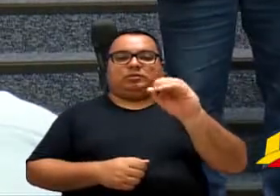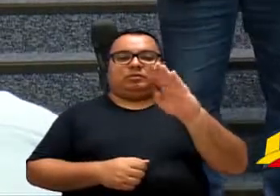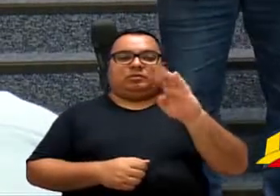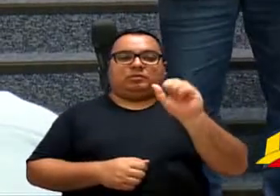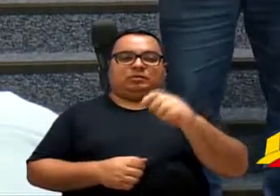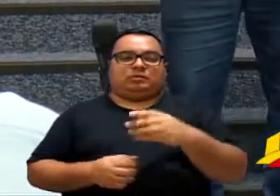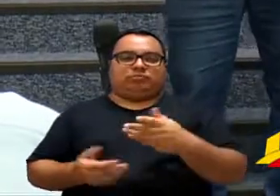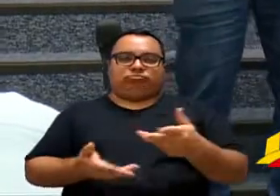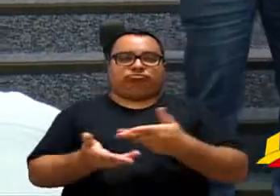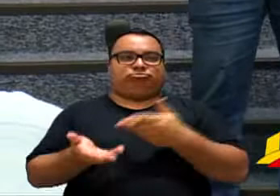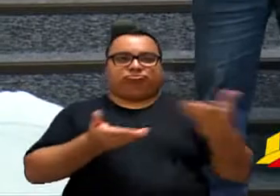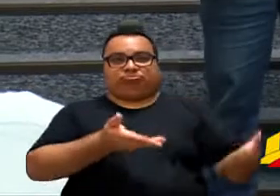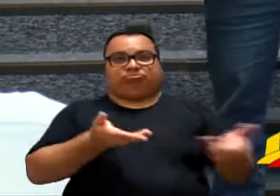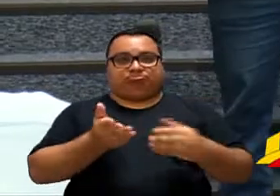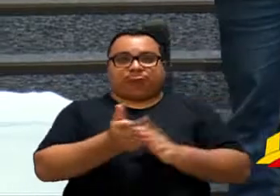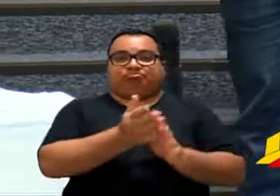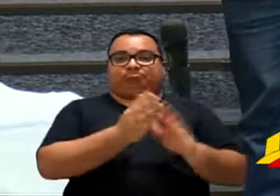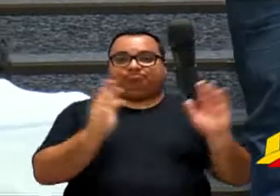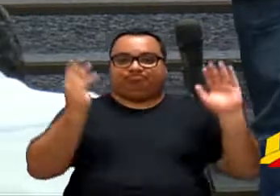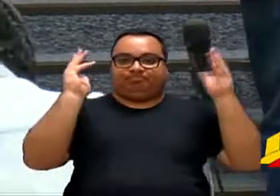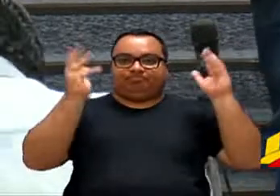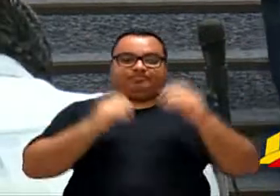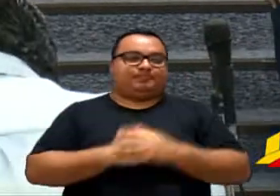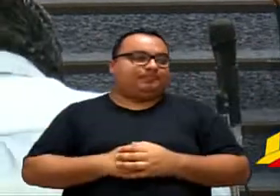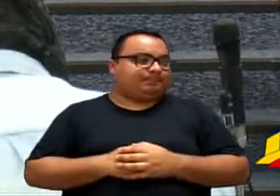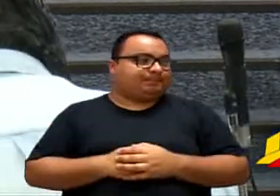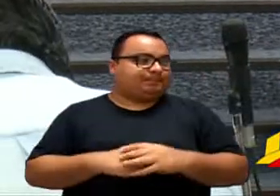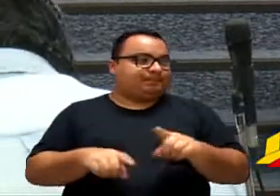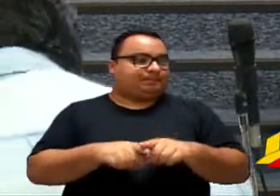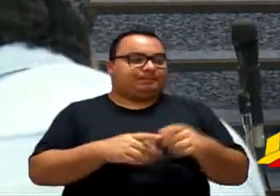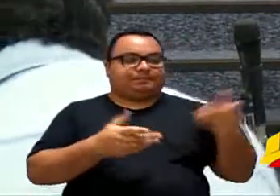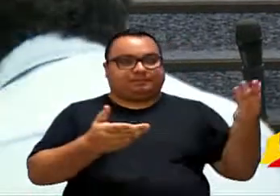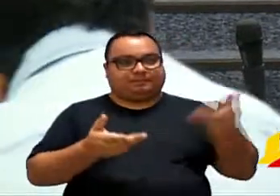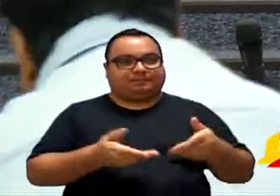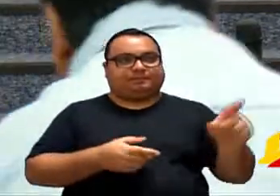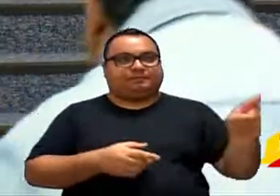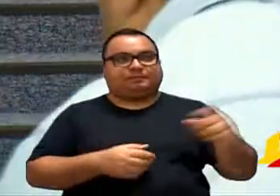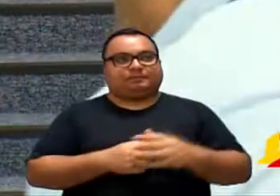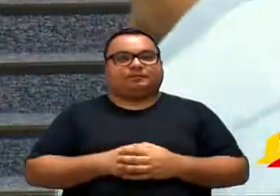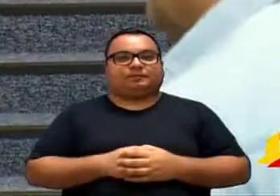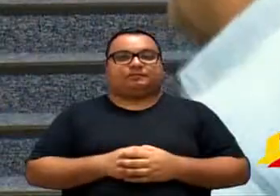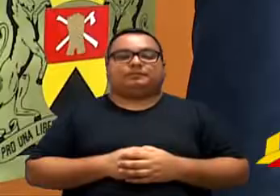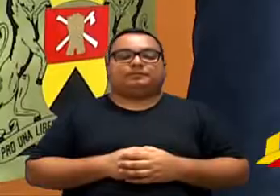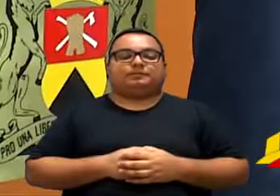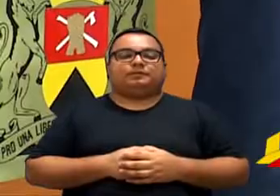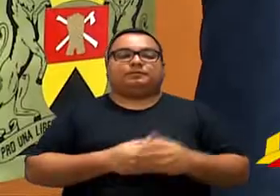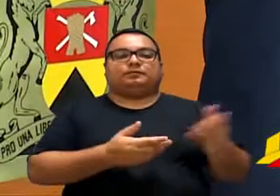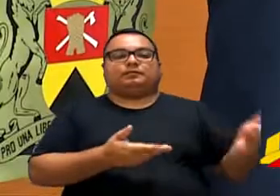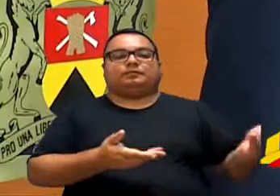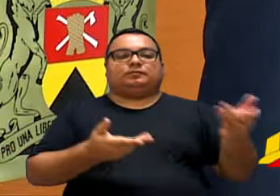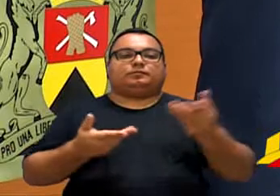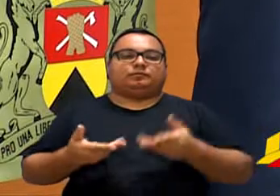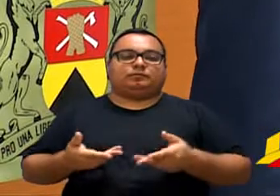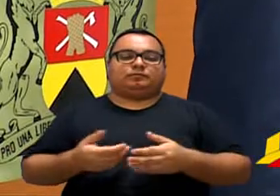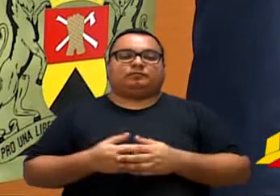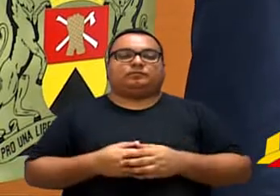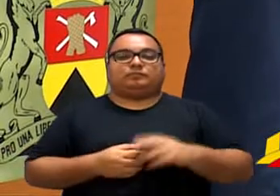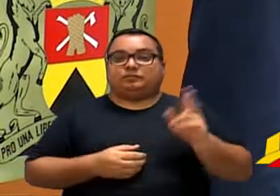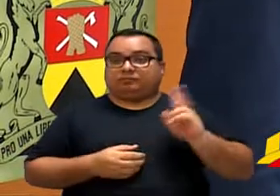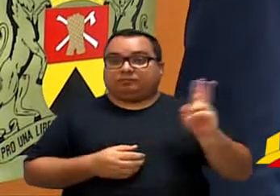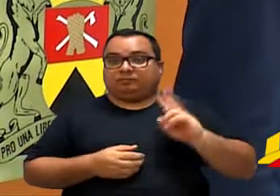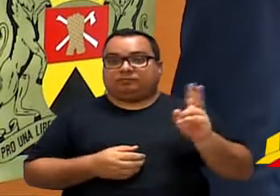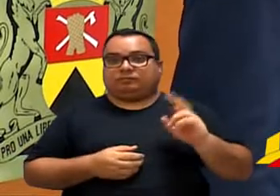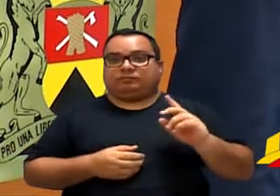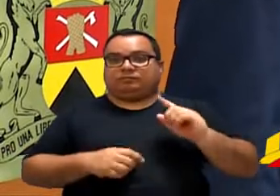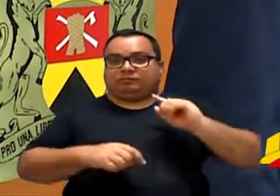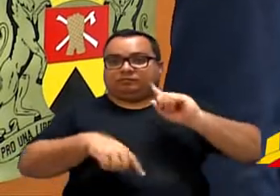eu gostaria de convidar aqui o nosso amigo também Deputado eleito aqui por essa casa eu falo sempre um vereador quando ele